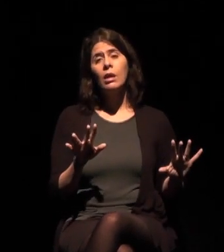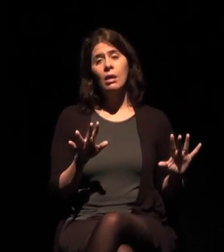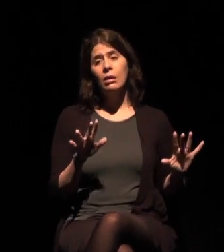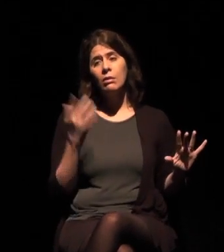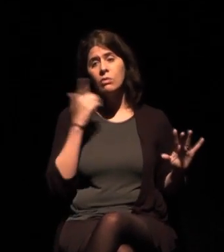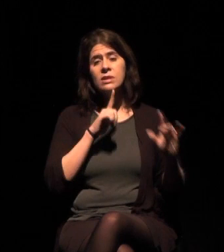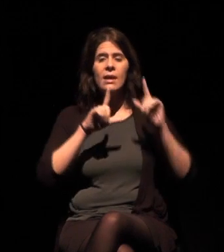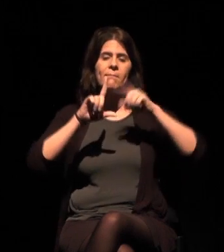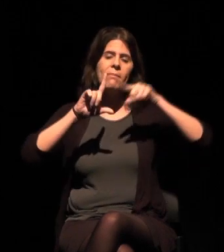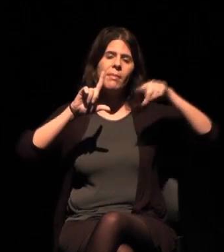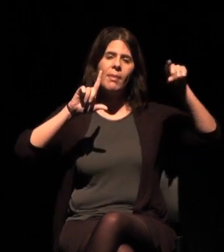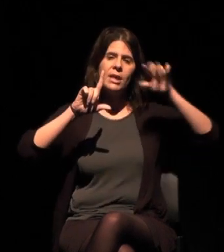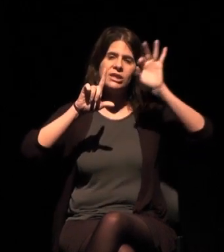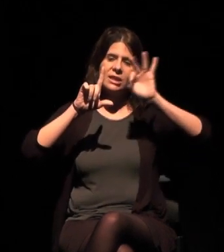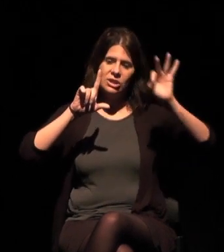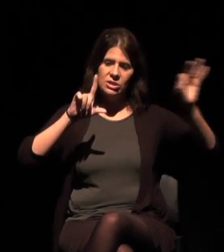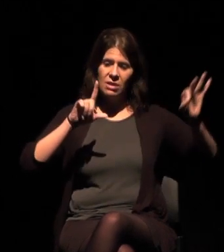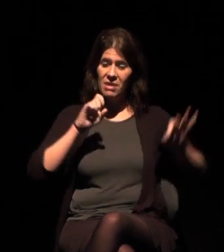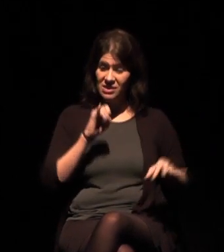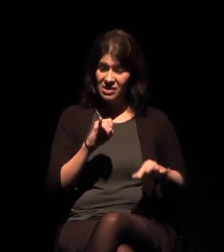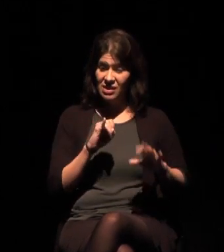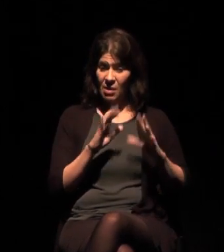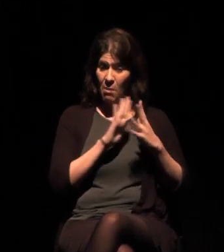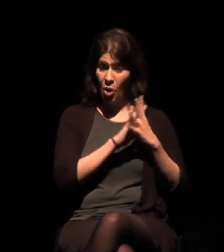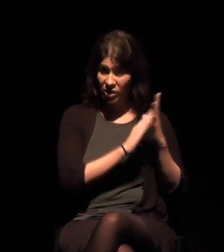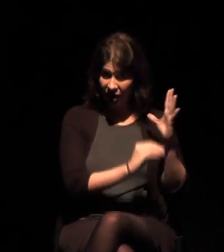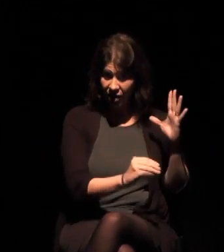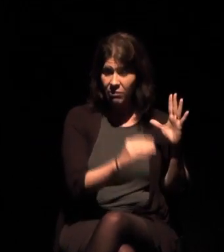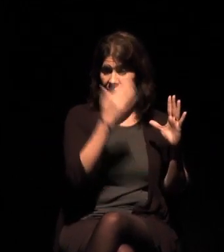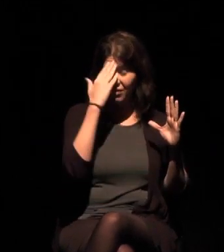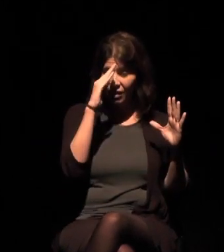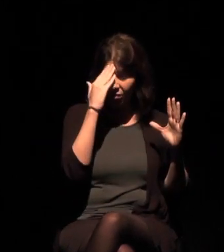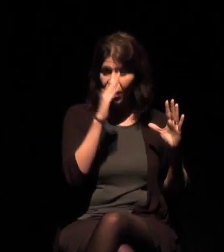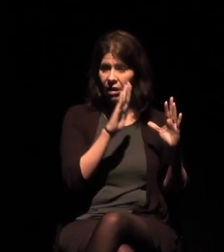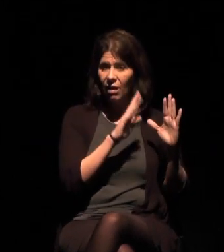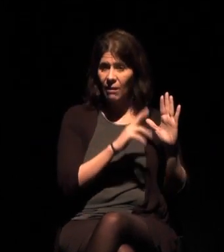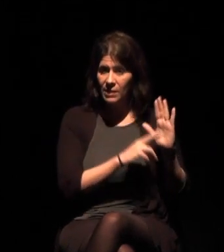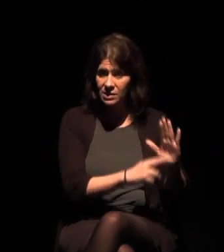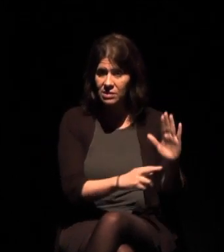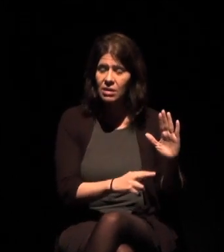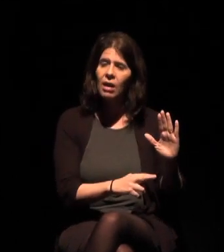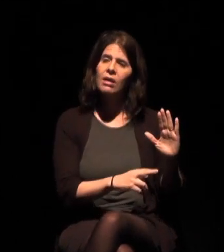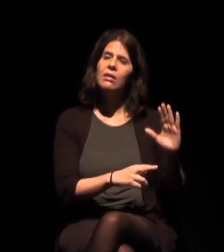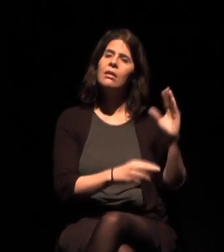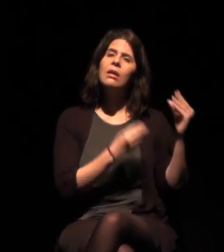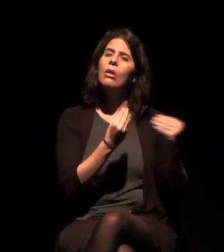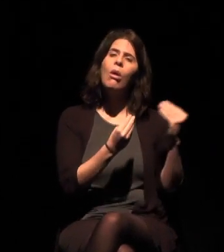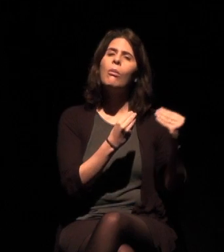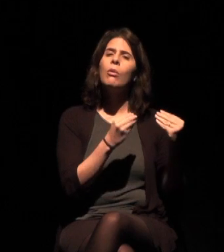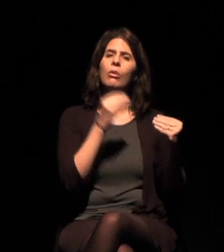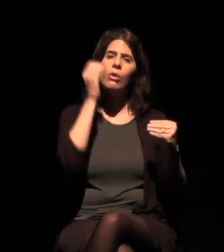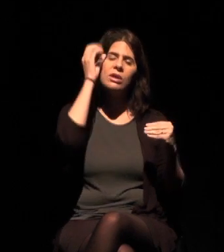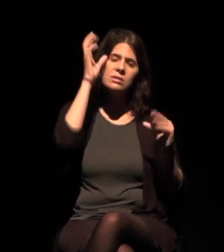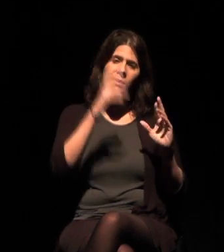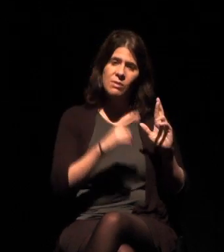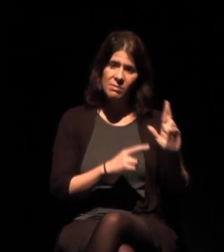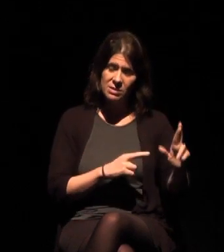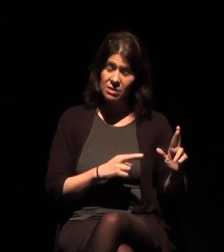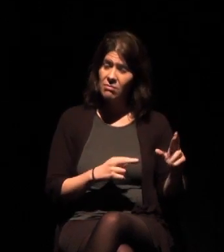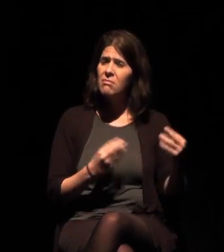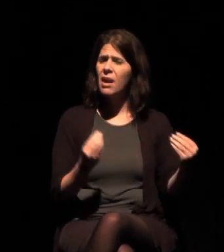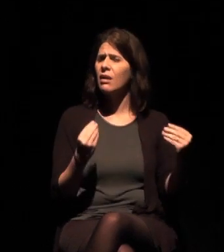que é pra entender para explicar para representar o conhecimento representam conhecimento pra que né pra você